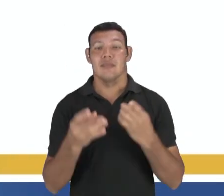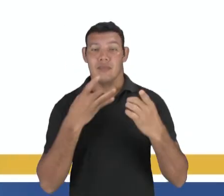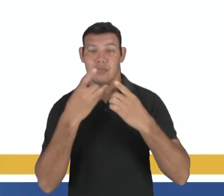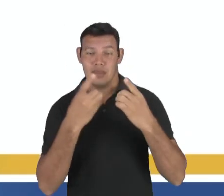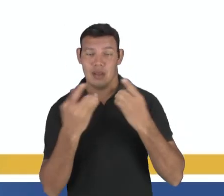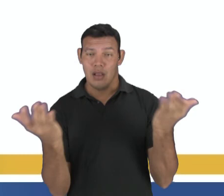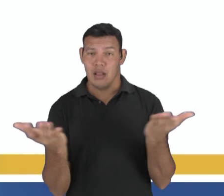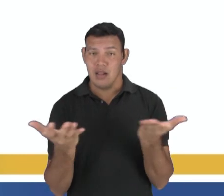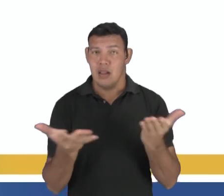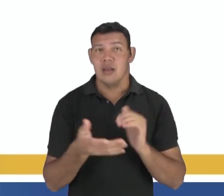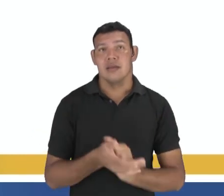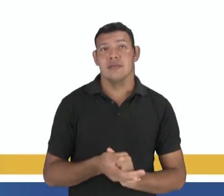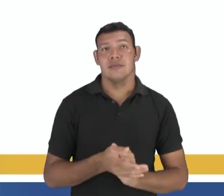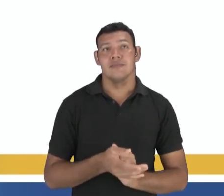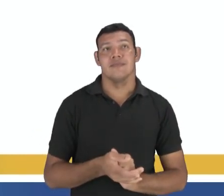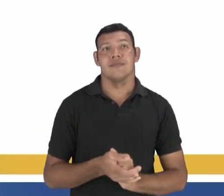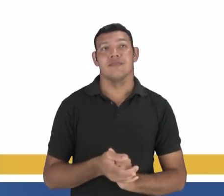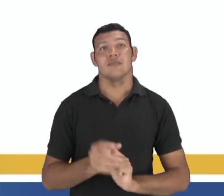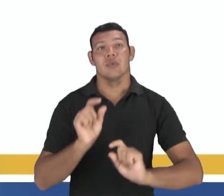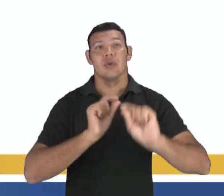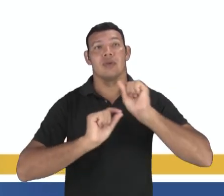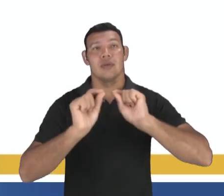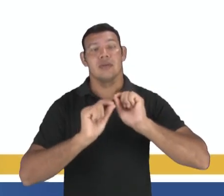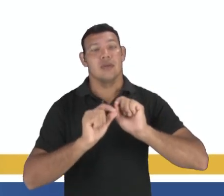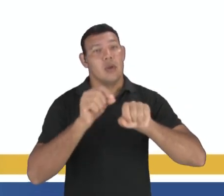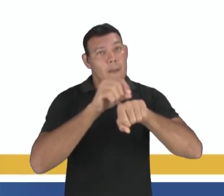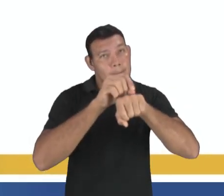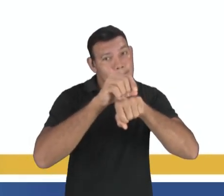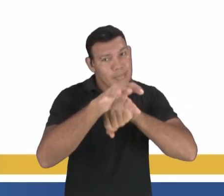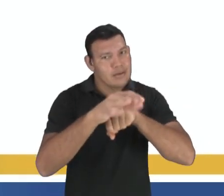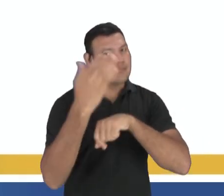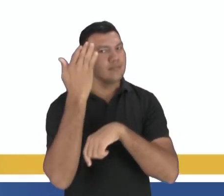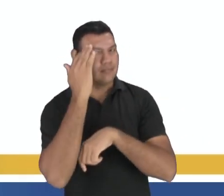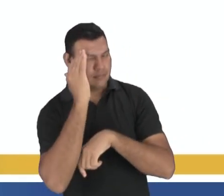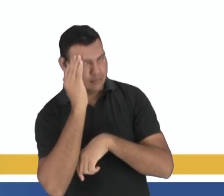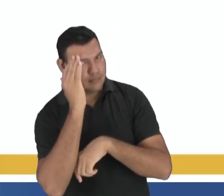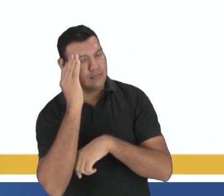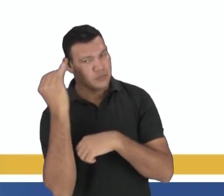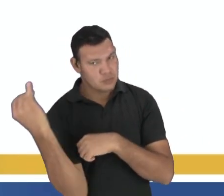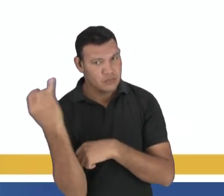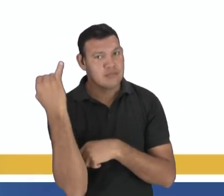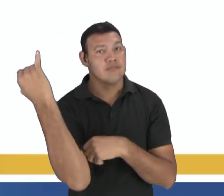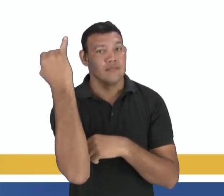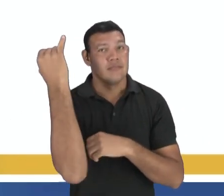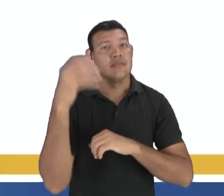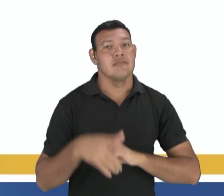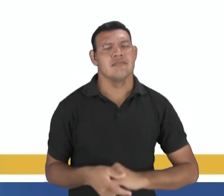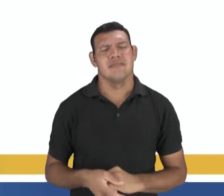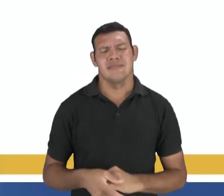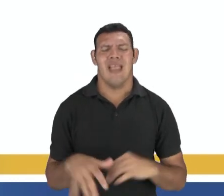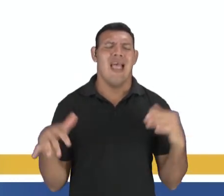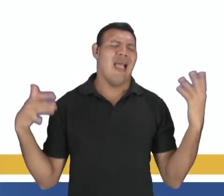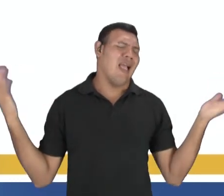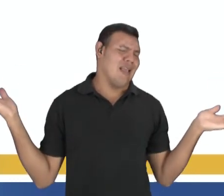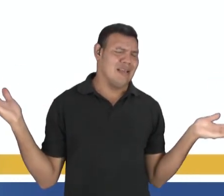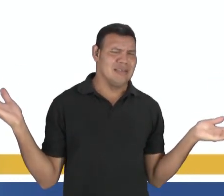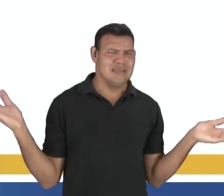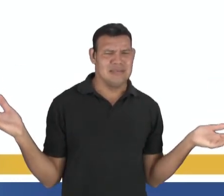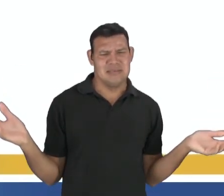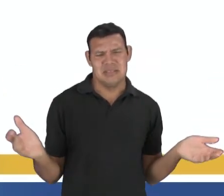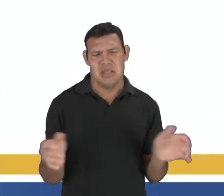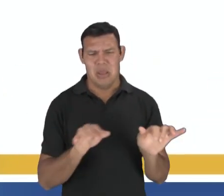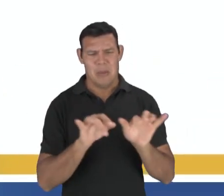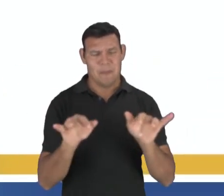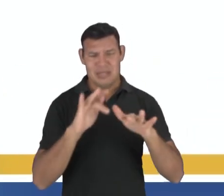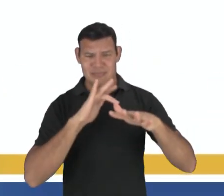esse diálogo. E eu deixo aqui para que vocês possam refletir o seguinte, essas dicas de interpretação são muito importantes.